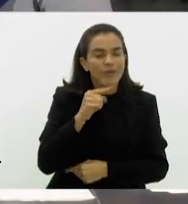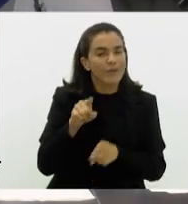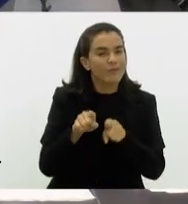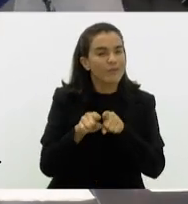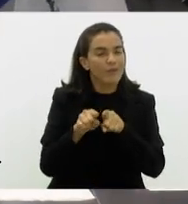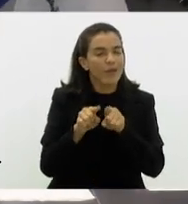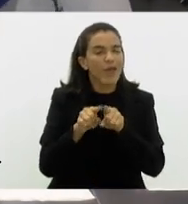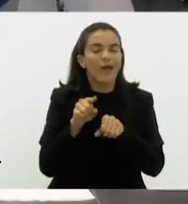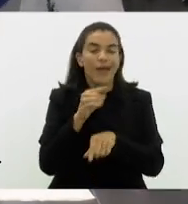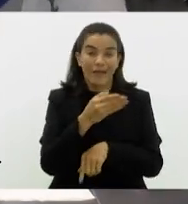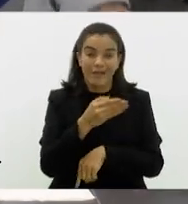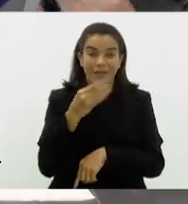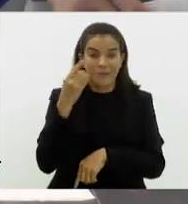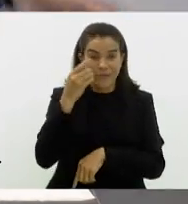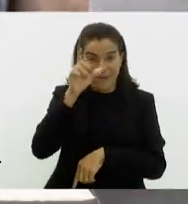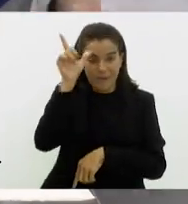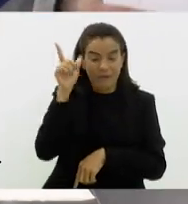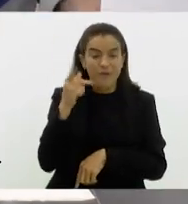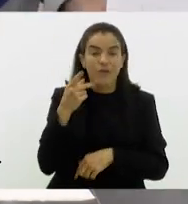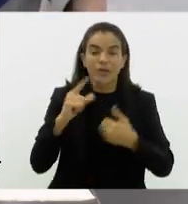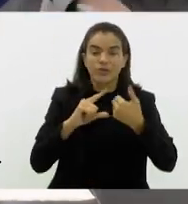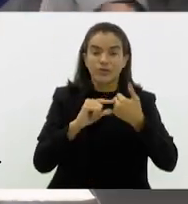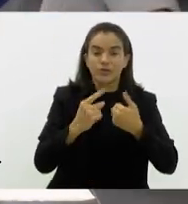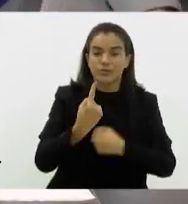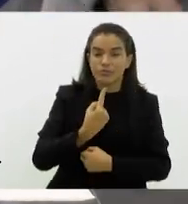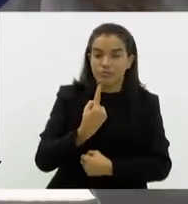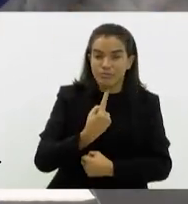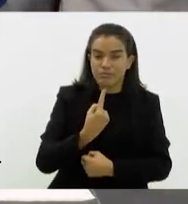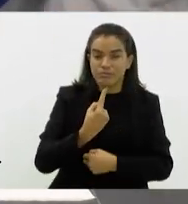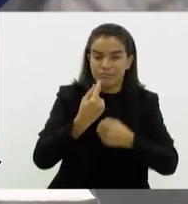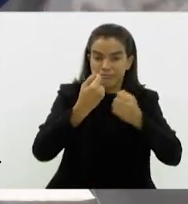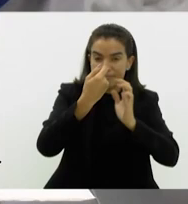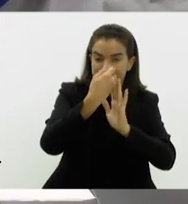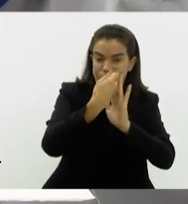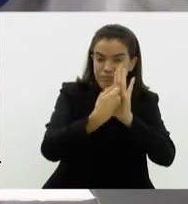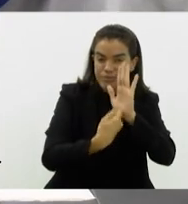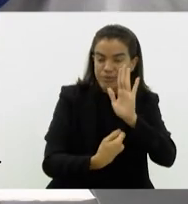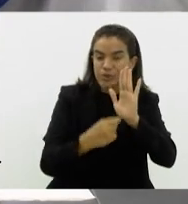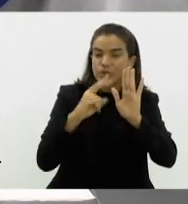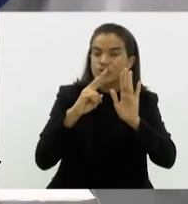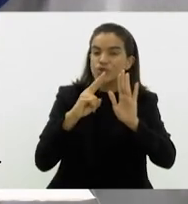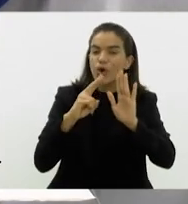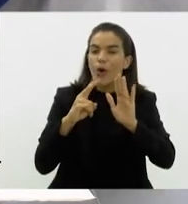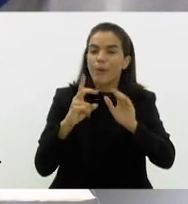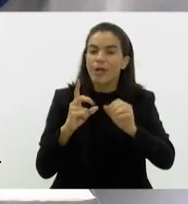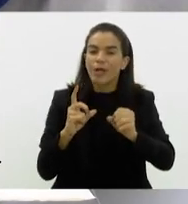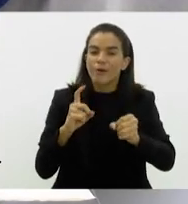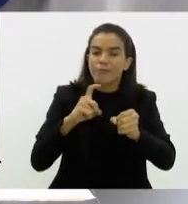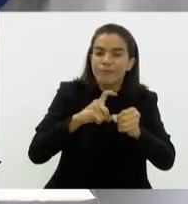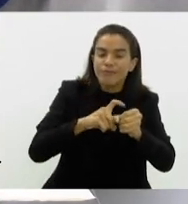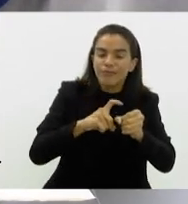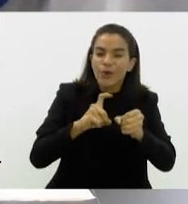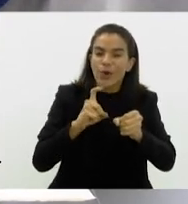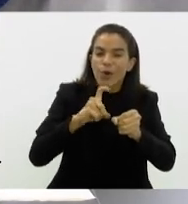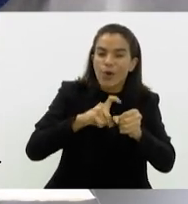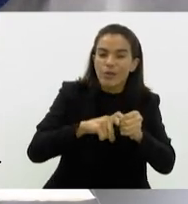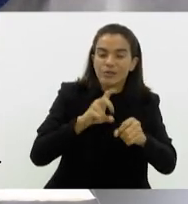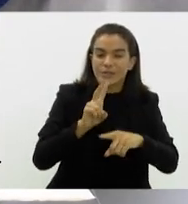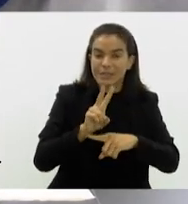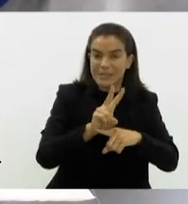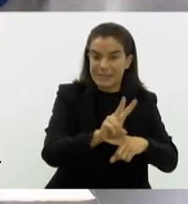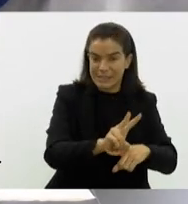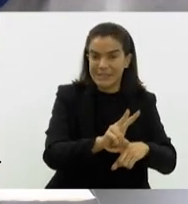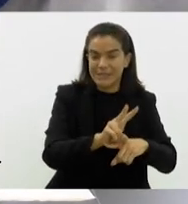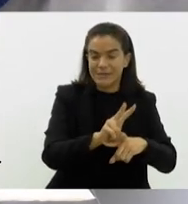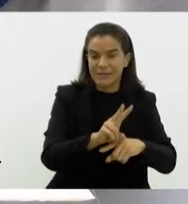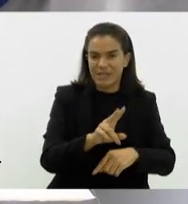é quando Vossa Excelência fala no artigo 1º sobre concessão de operações de empréstimos consignados.